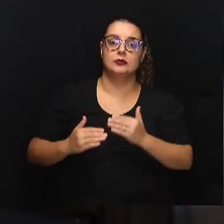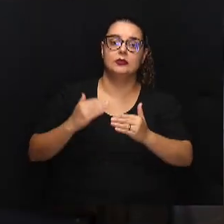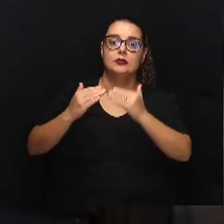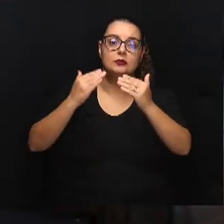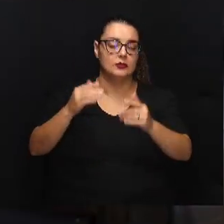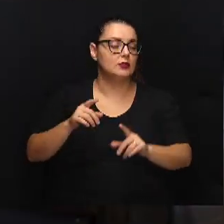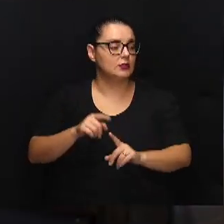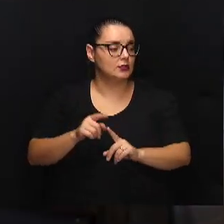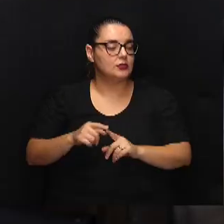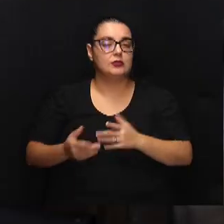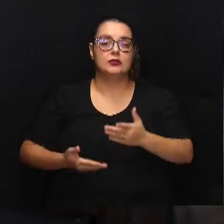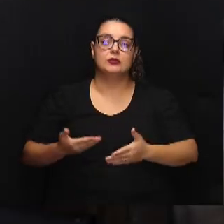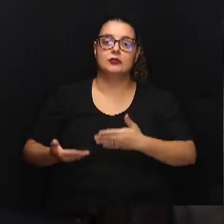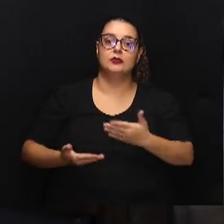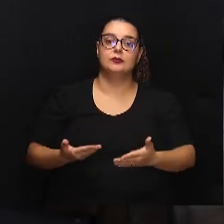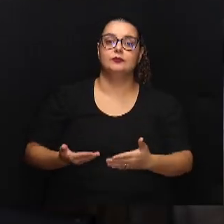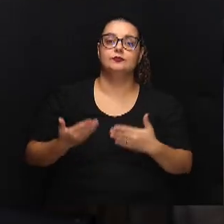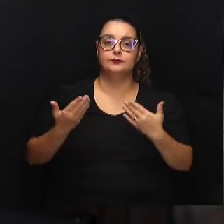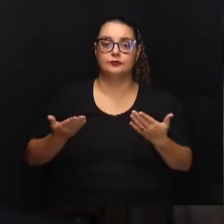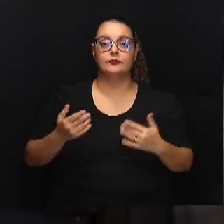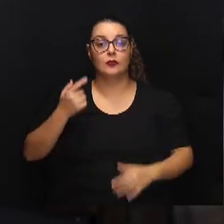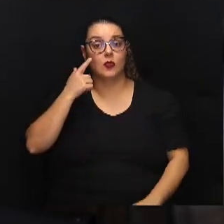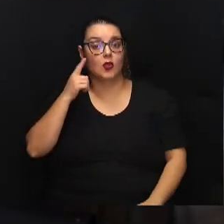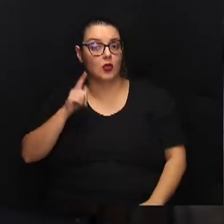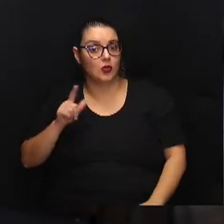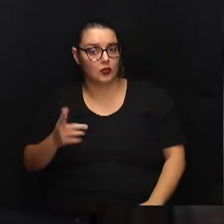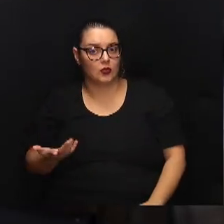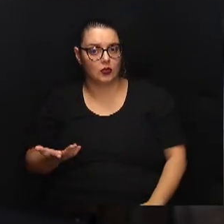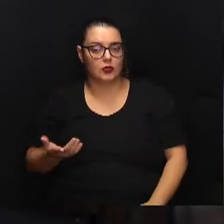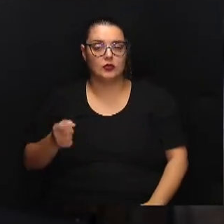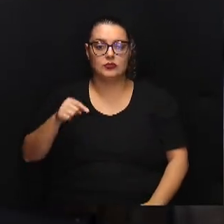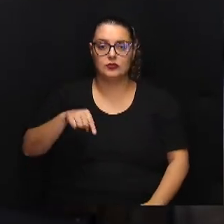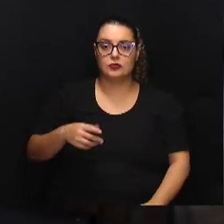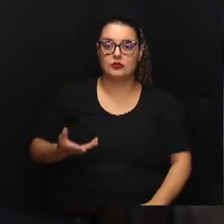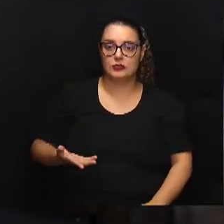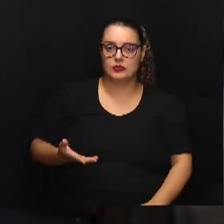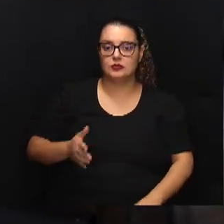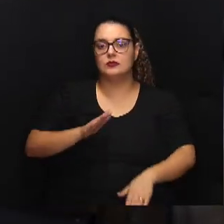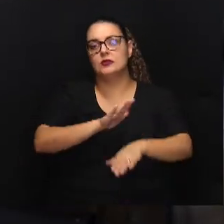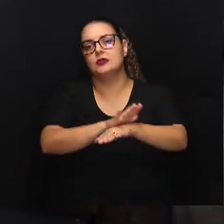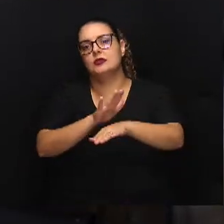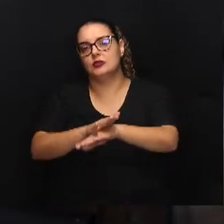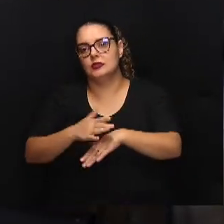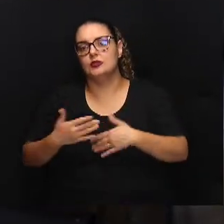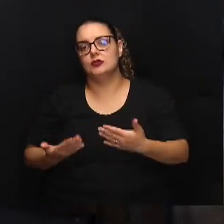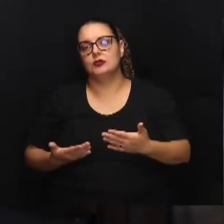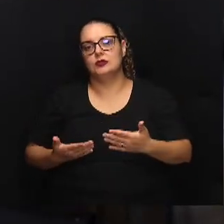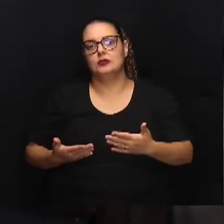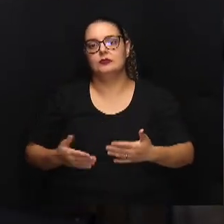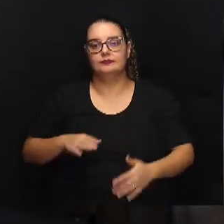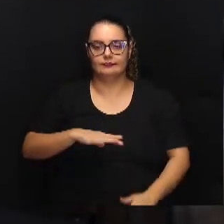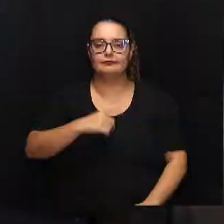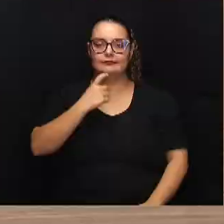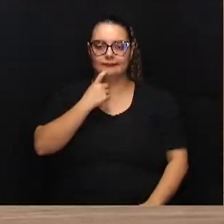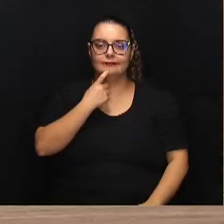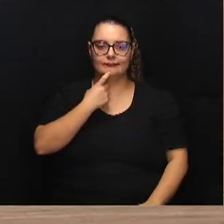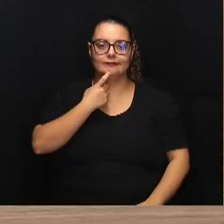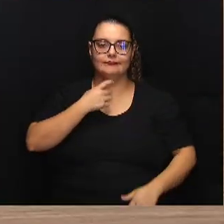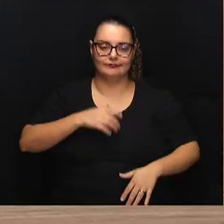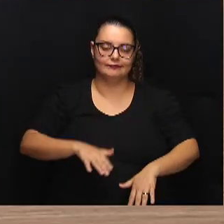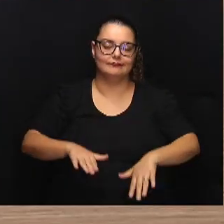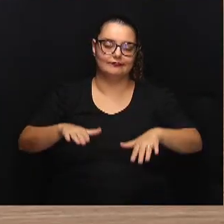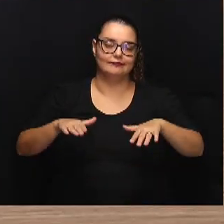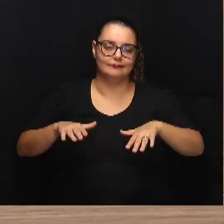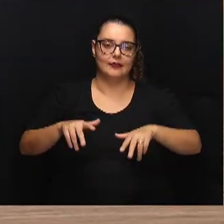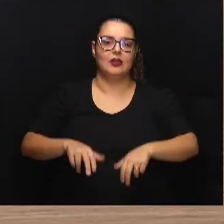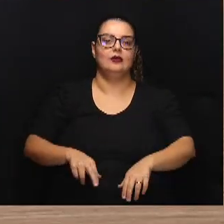esse tipo de serviço, né? E, obviamente, isso vai ajudar a colocar Campinas ainda mais como